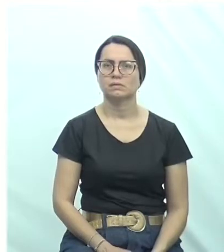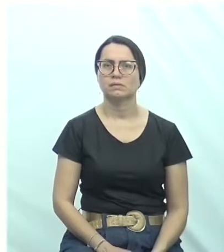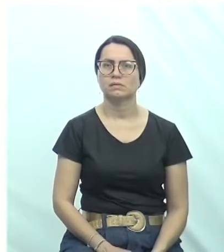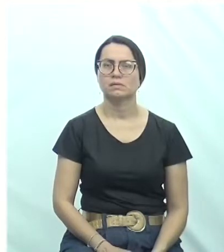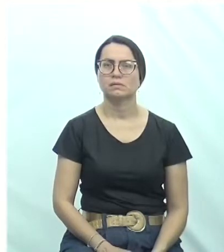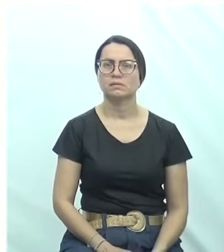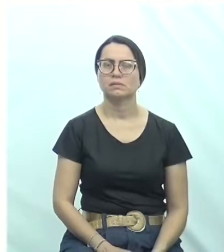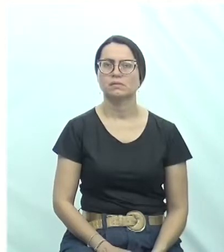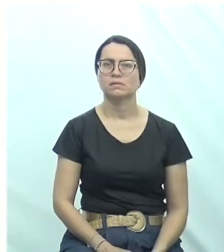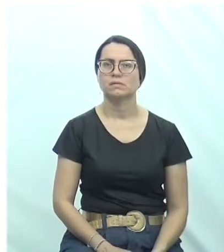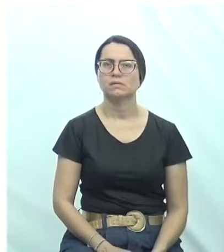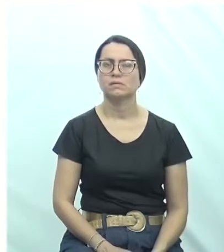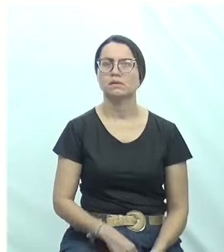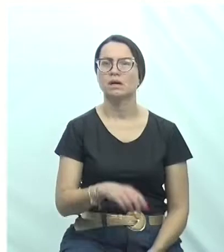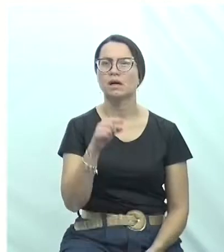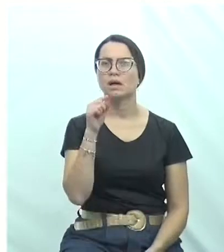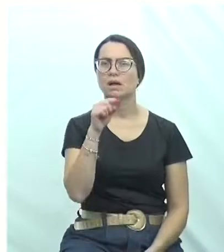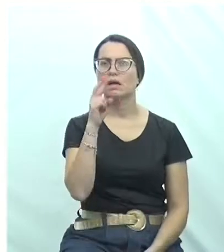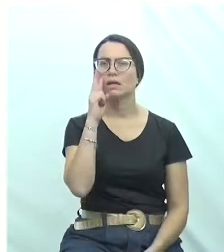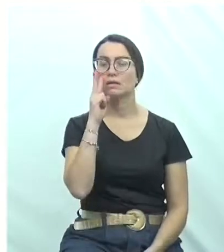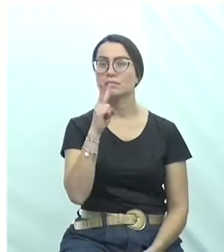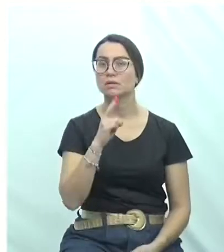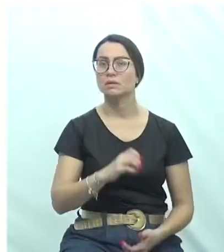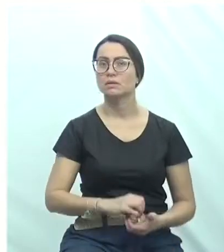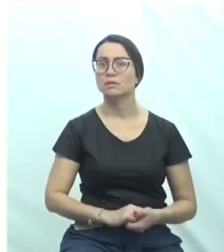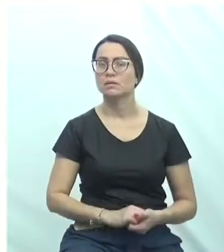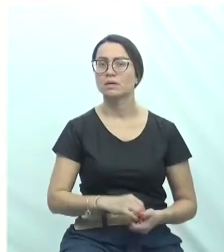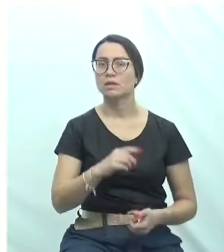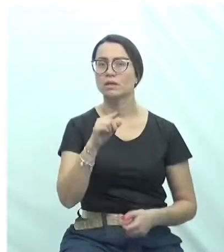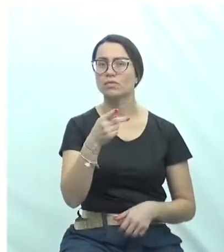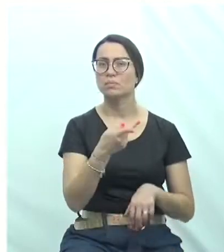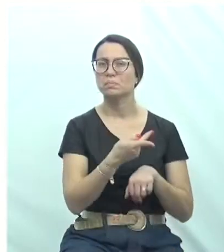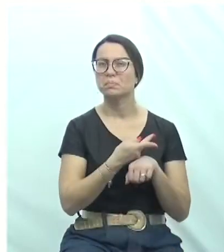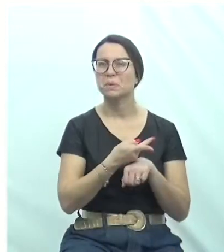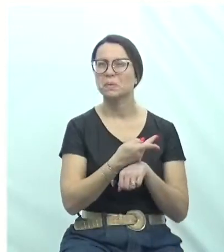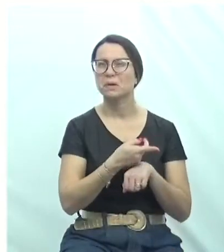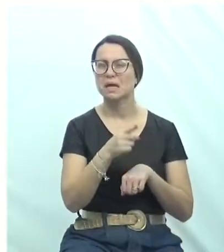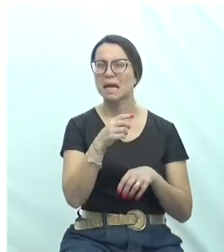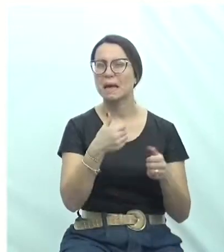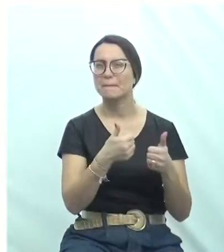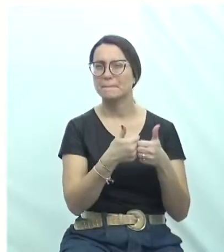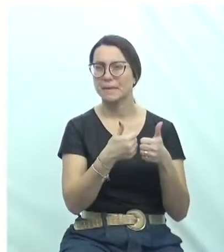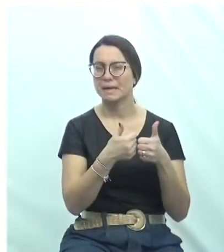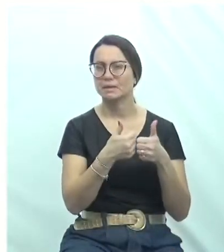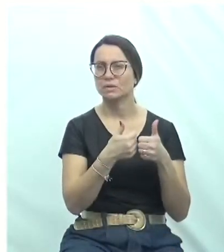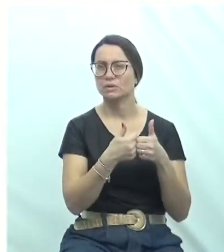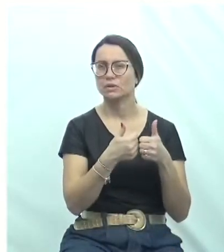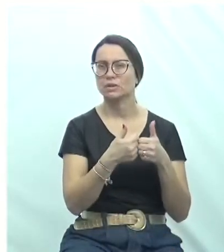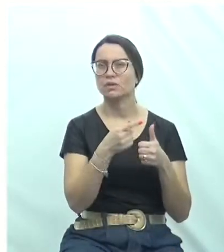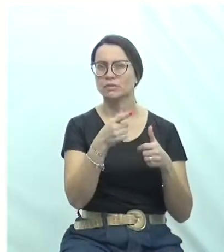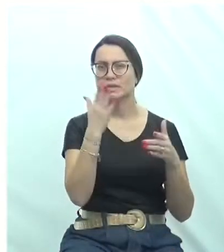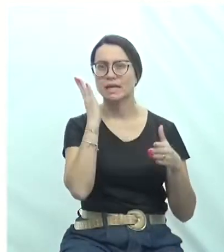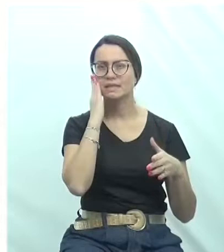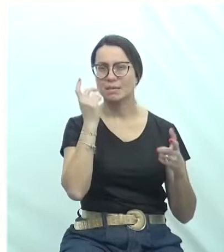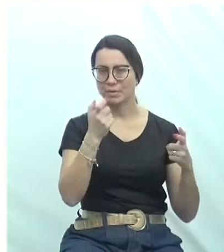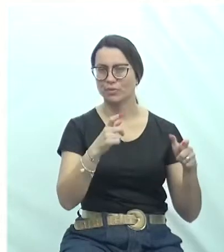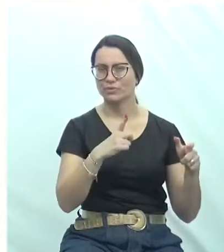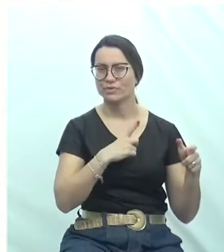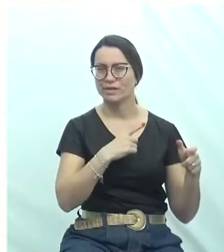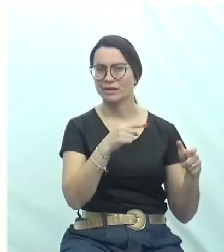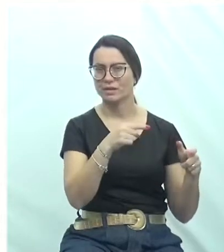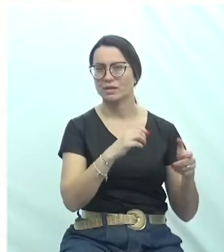Essa aí. Essa eu fui buscar lá, próximo à represa, lá, e você sabe onde que ela está, certo? Mais algumas